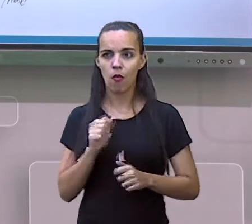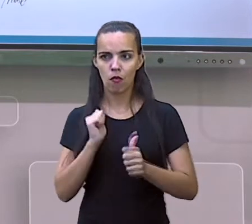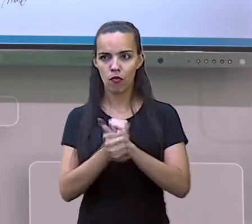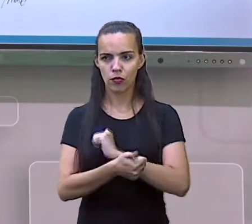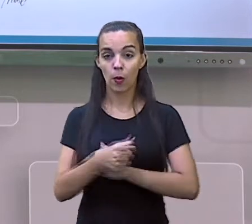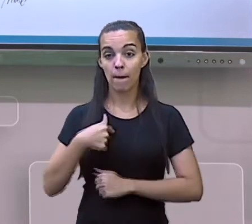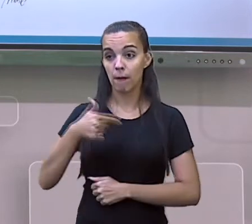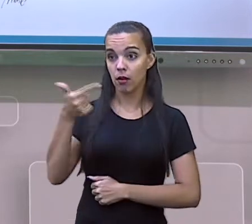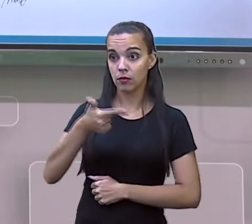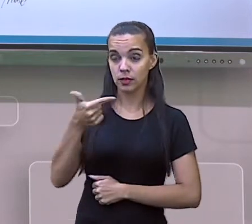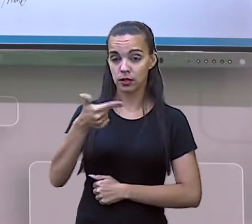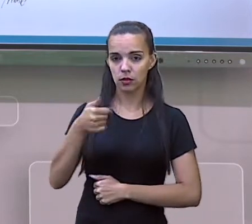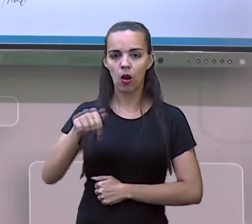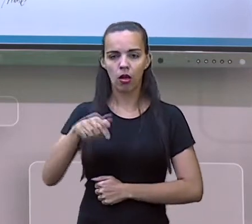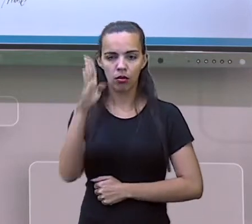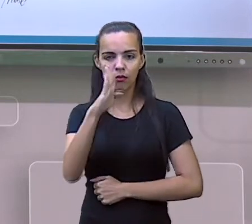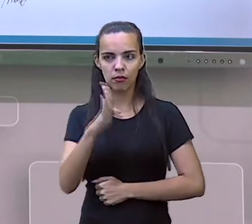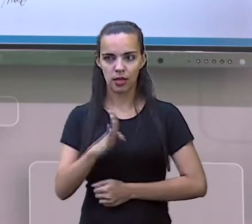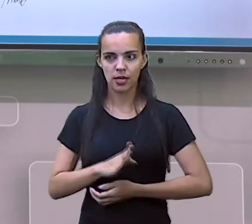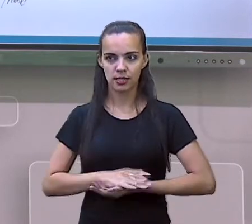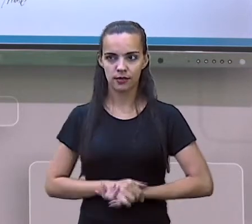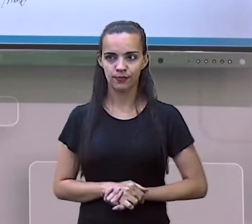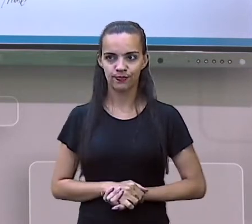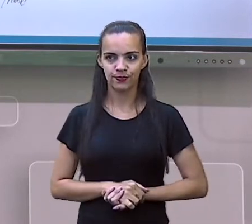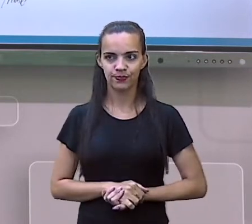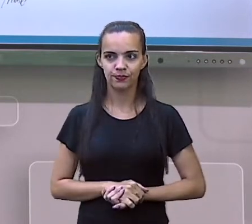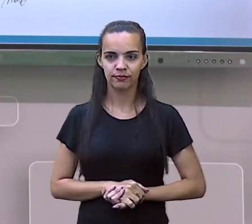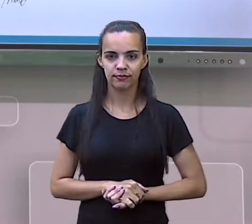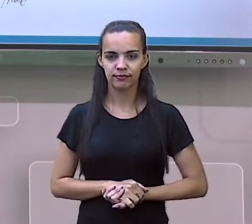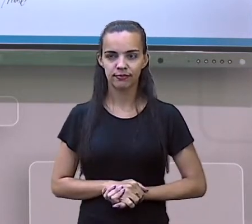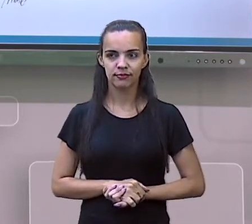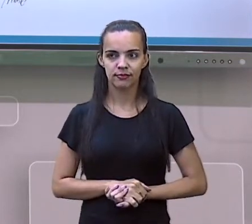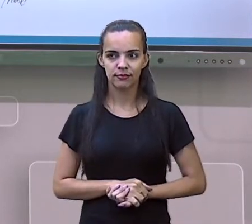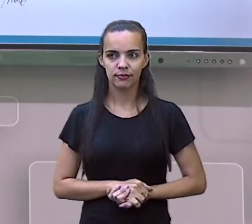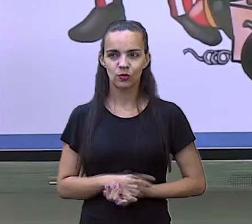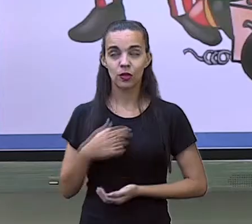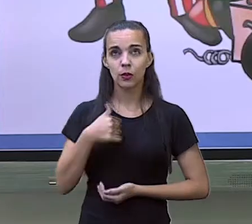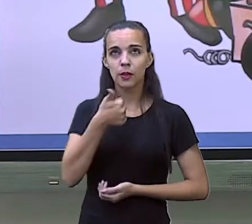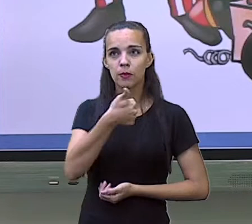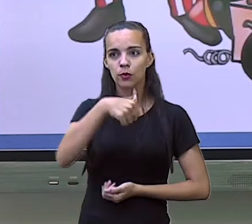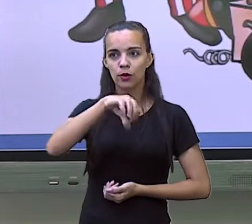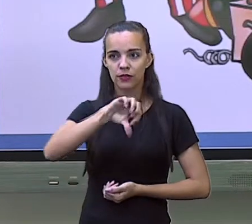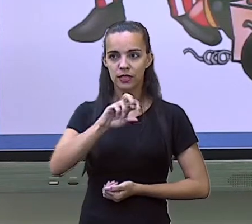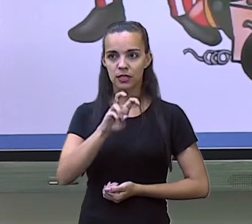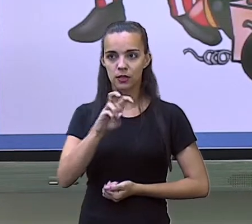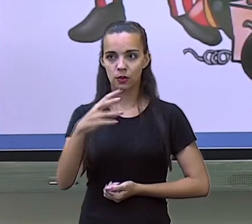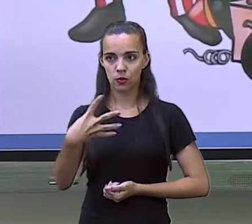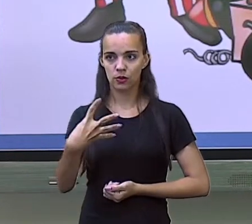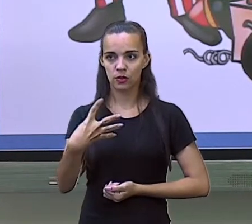segunda vez aqui no Brasil, em 1950. Em